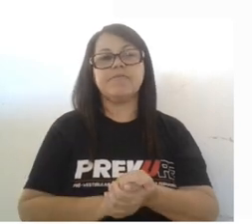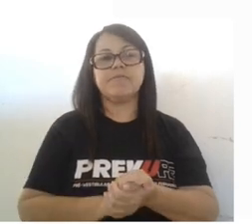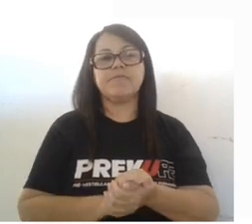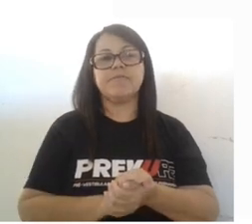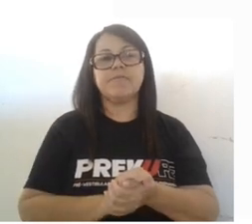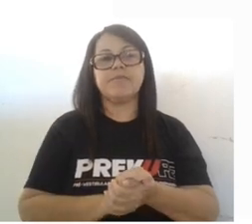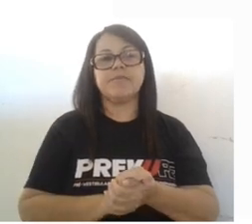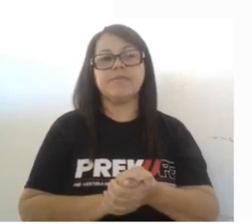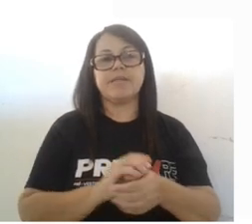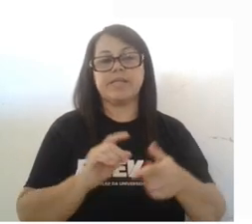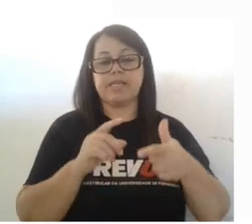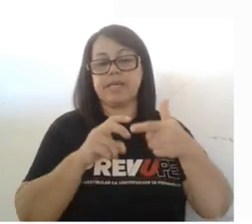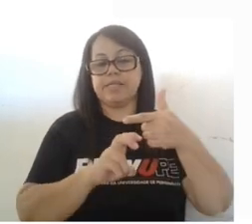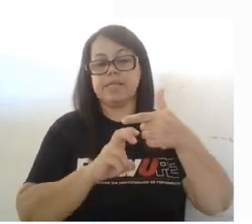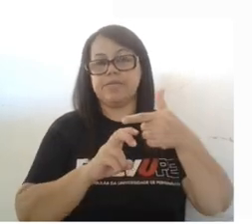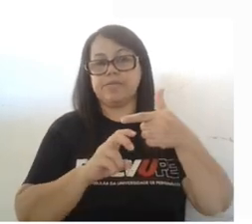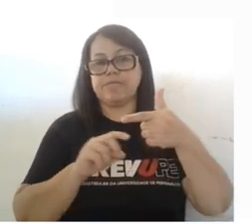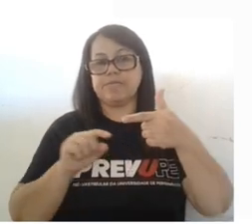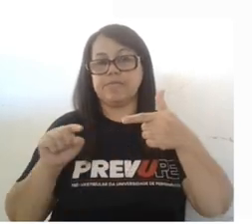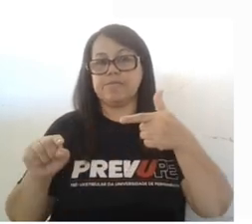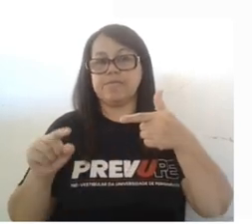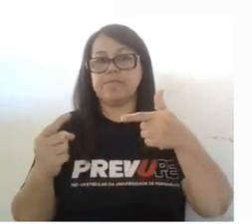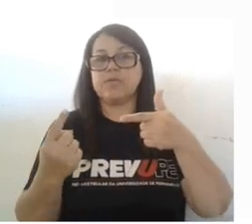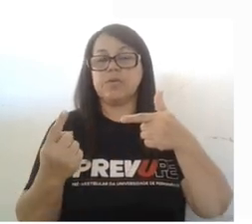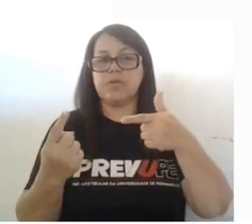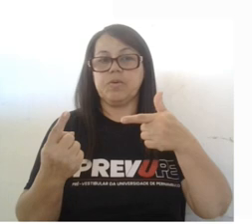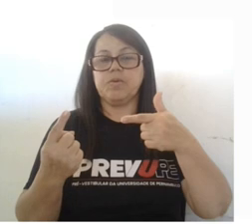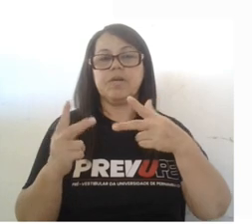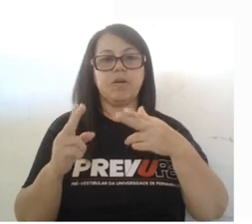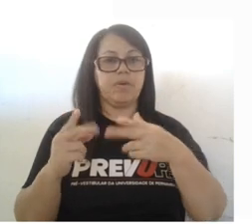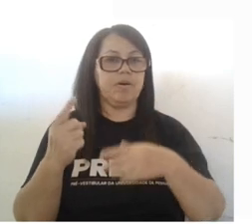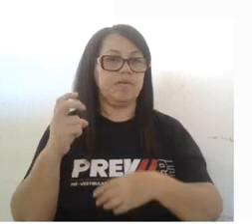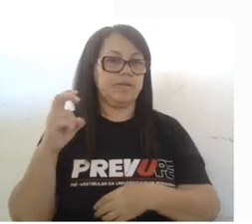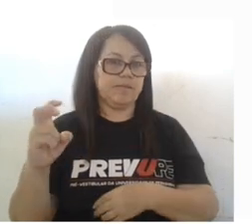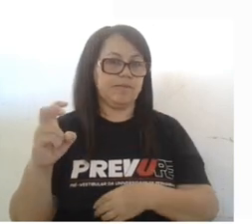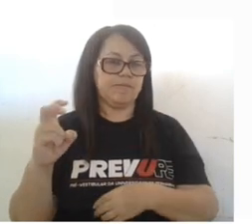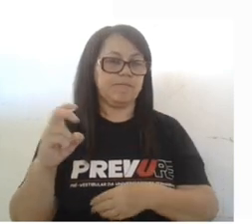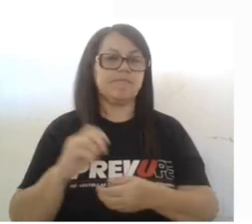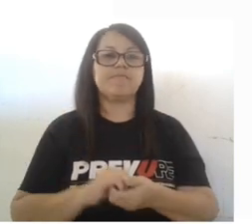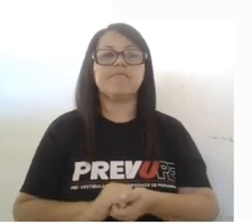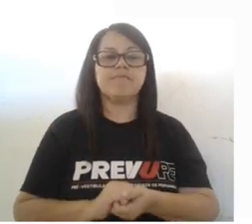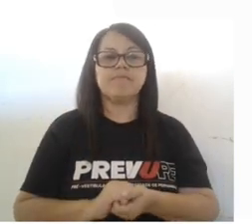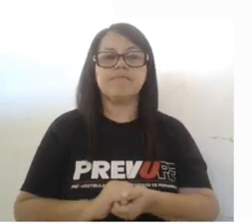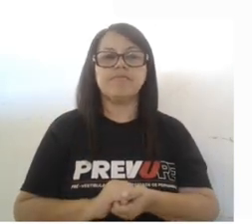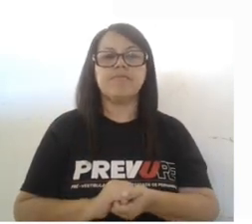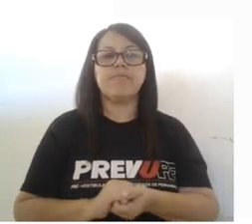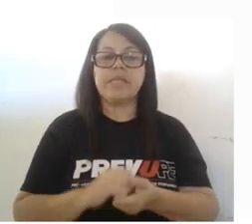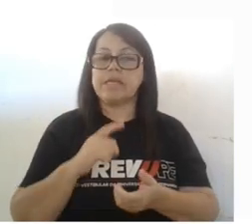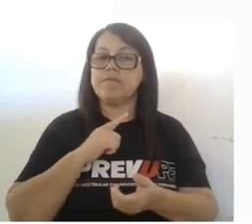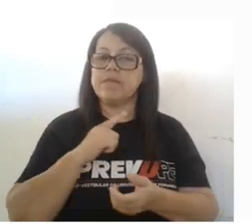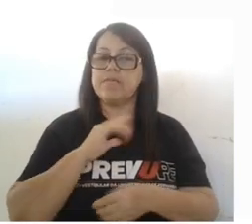dividido por 5, porque aqui nós vamos ter o um numerador aqui, 1, então 5 vezes 1, 5, o que nos dá